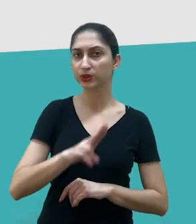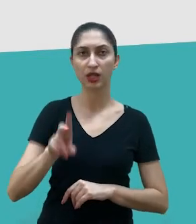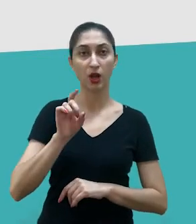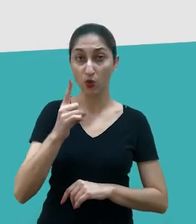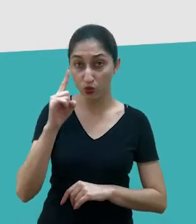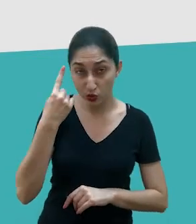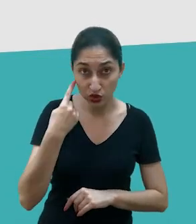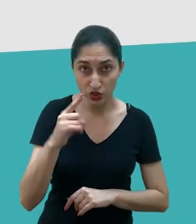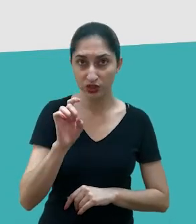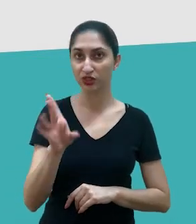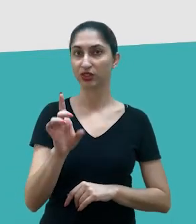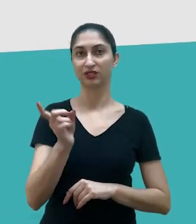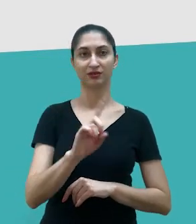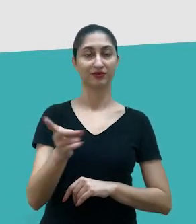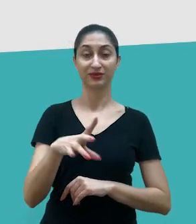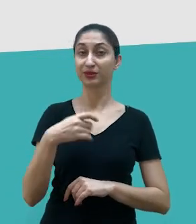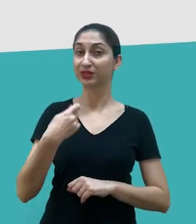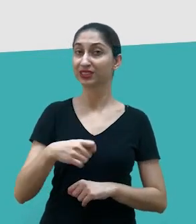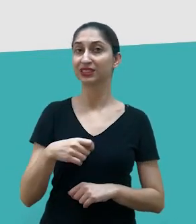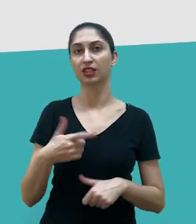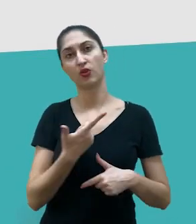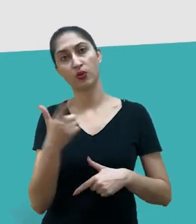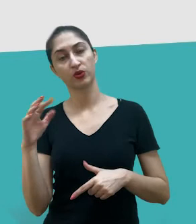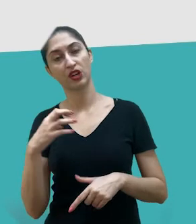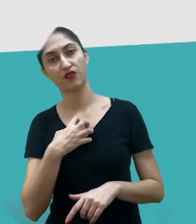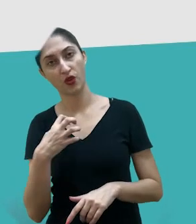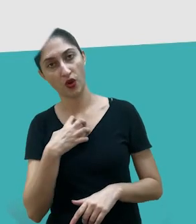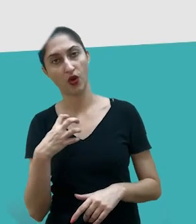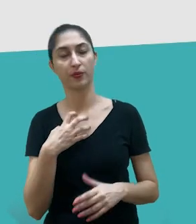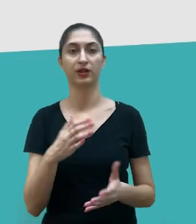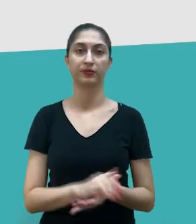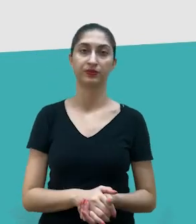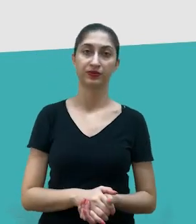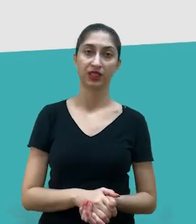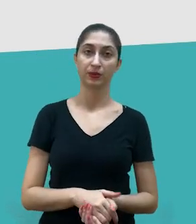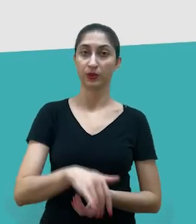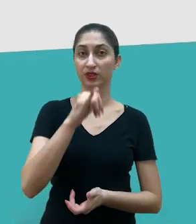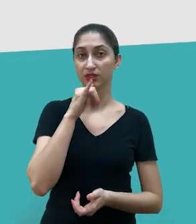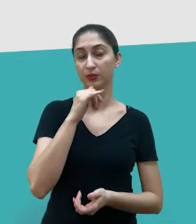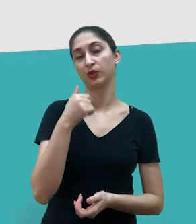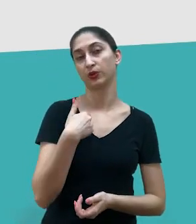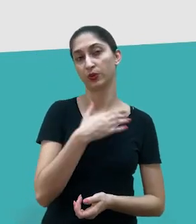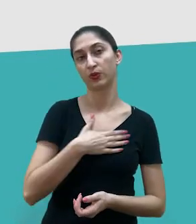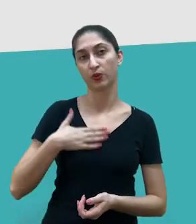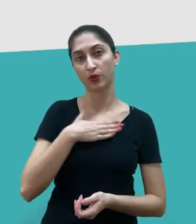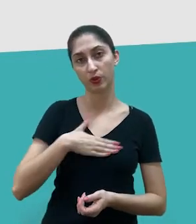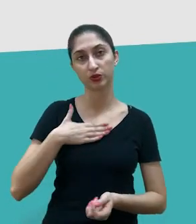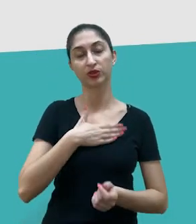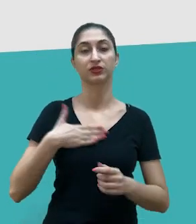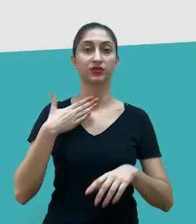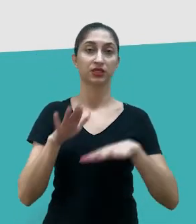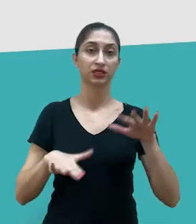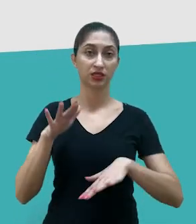não descartar, dar outra finalidade para as coisas. Particularmente, eu gosto muito, né, às vezes,